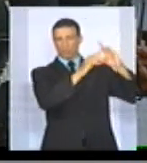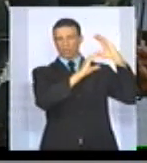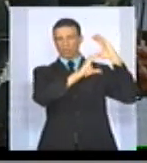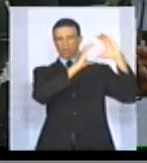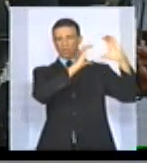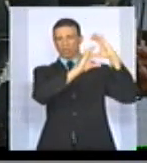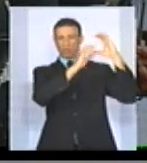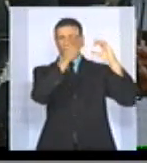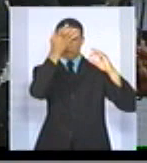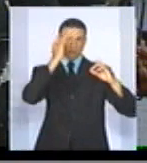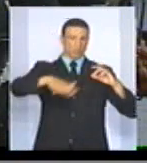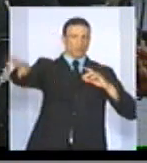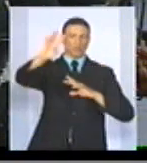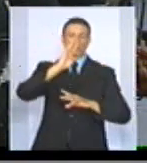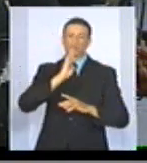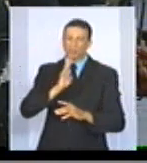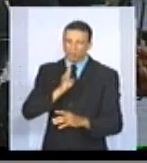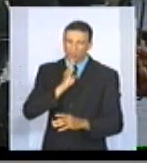acesso ao conhecimento.